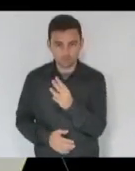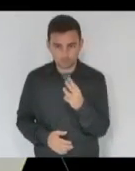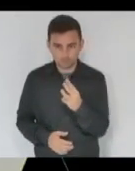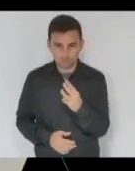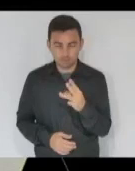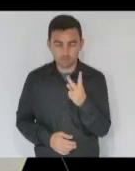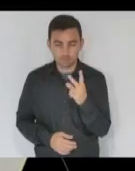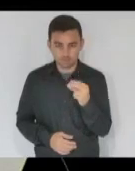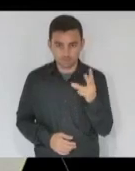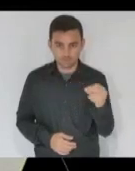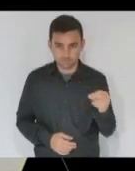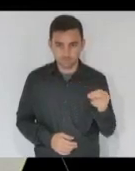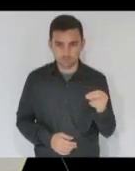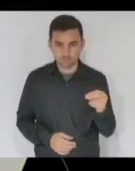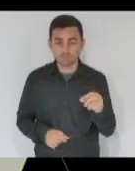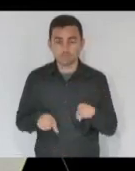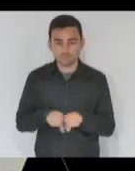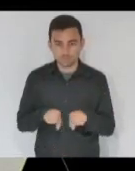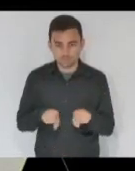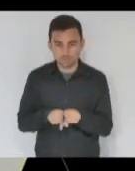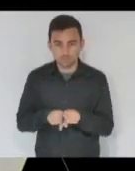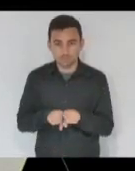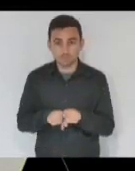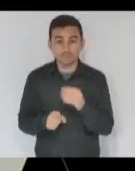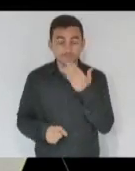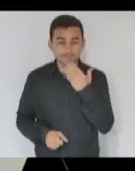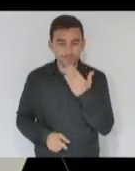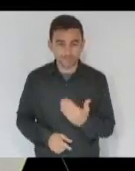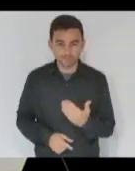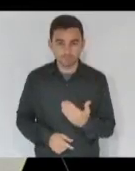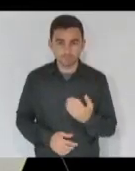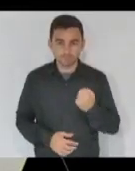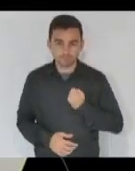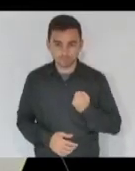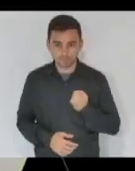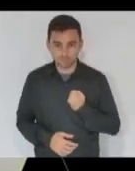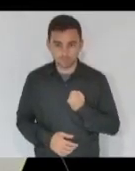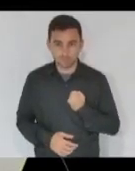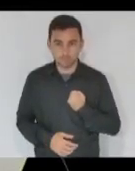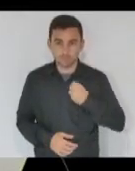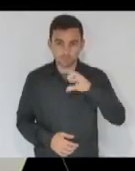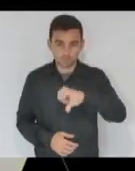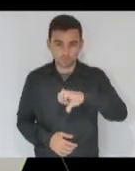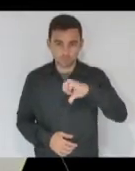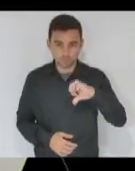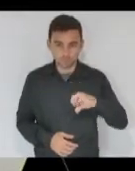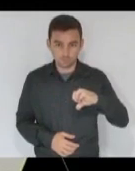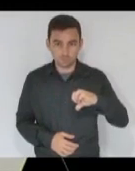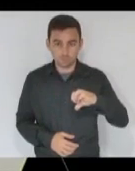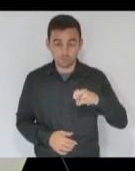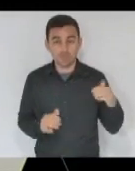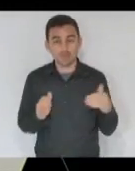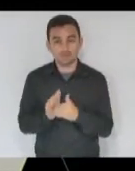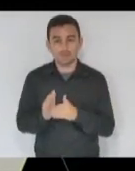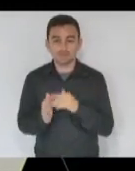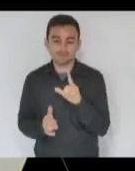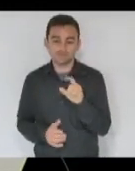33-2020, bem como os requerimentos números 99 a